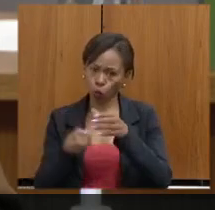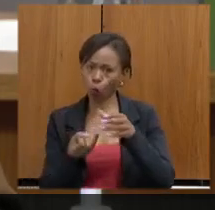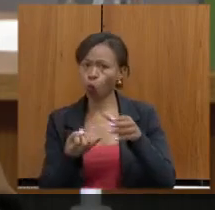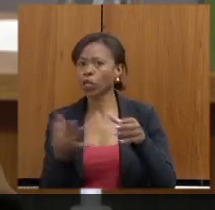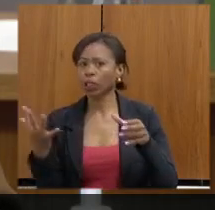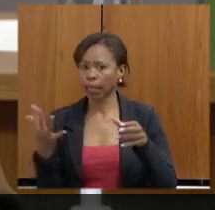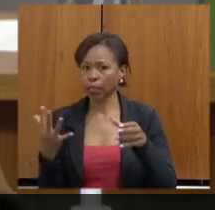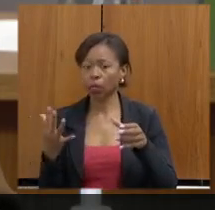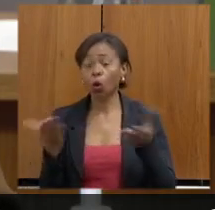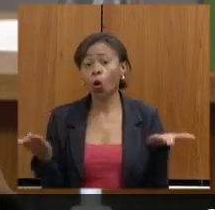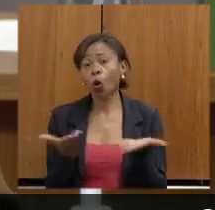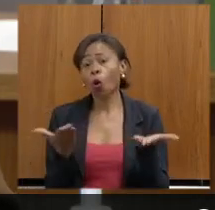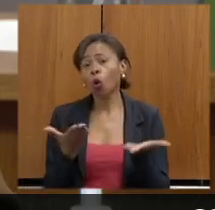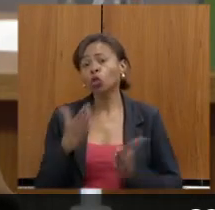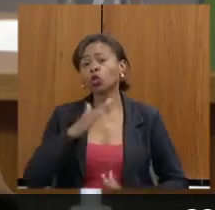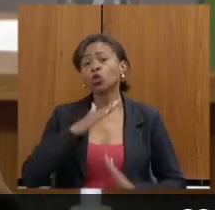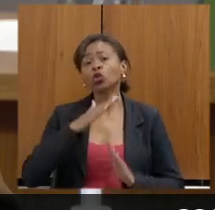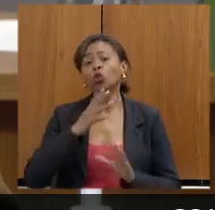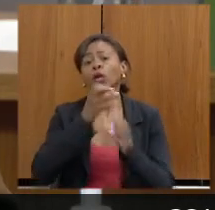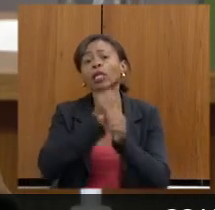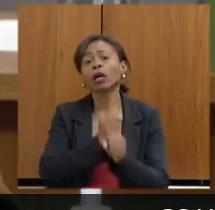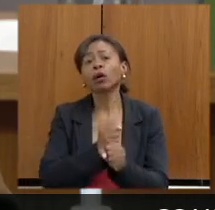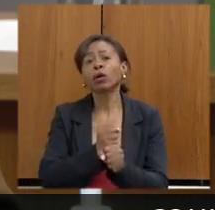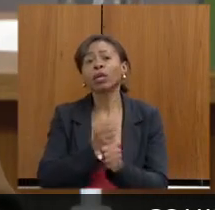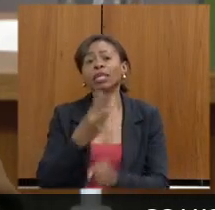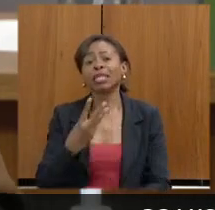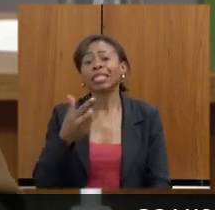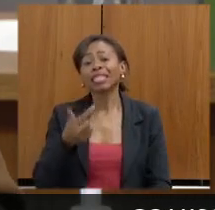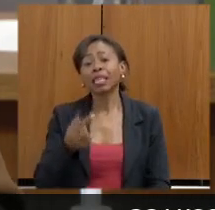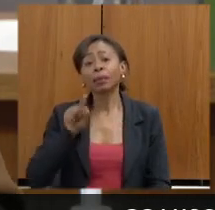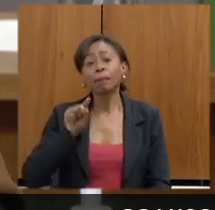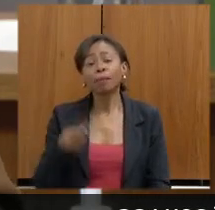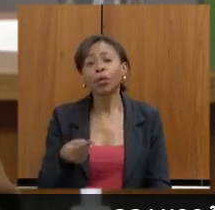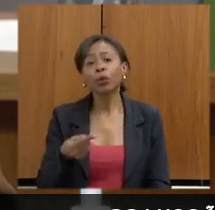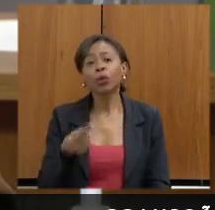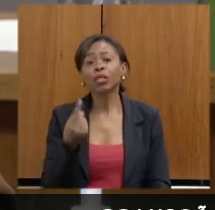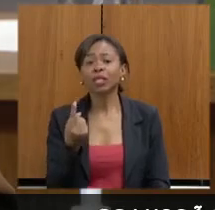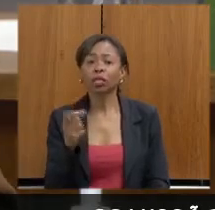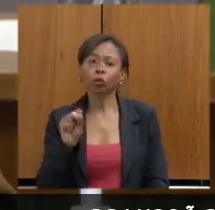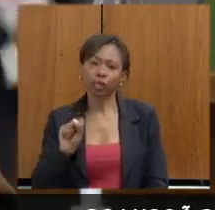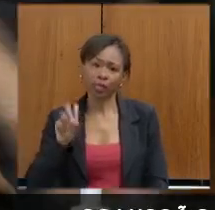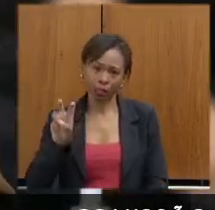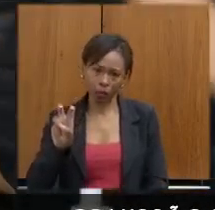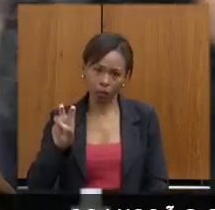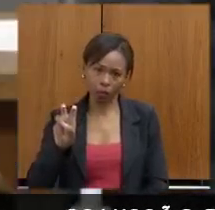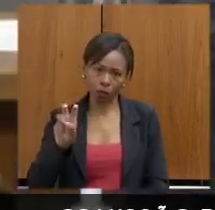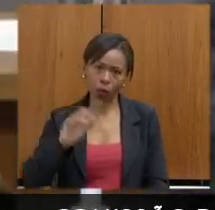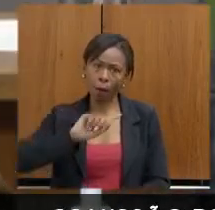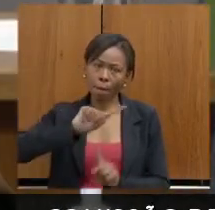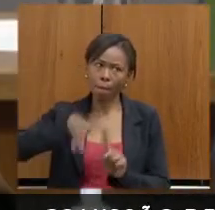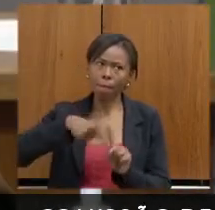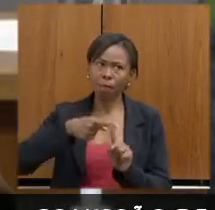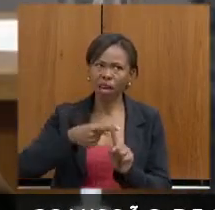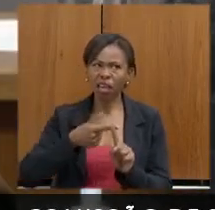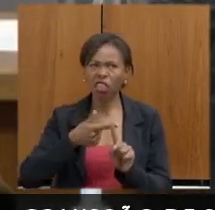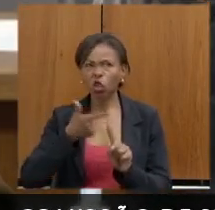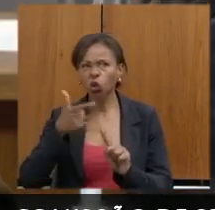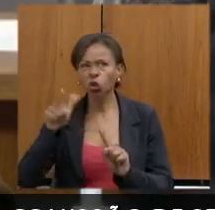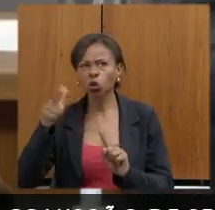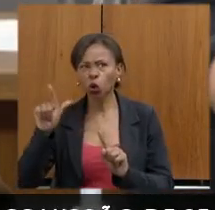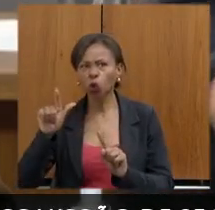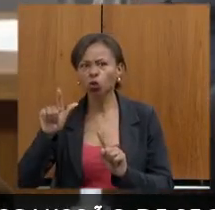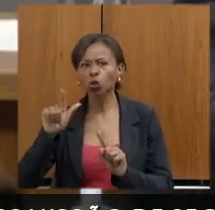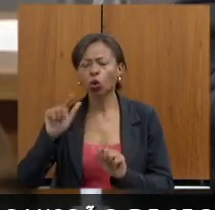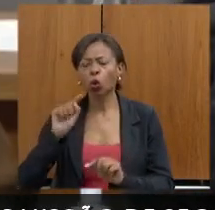nós somos com efetivo total de 37185 e incluídos aí aqueles reconduzidas que é quase